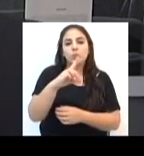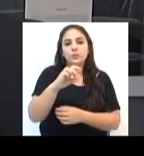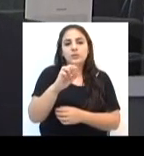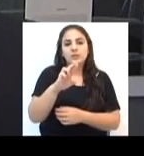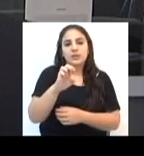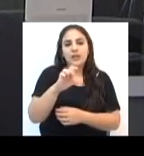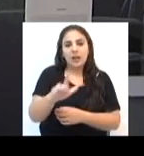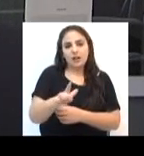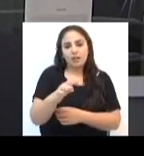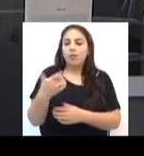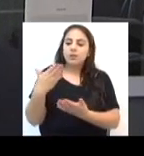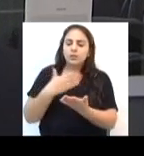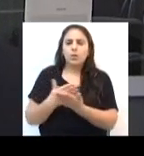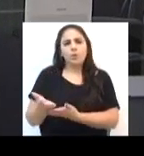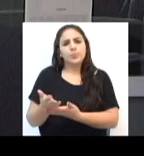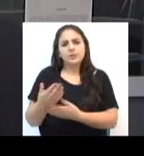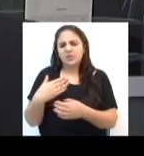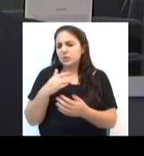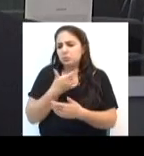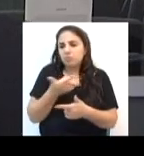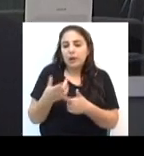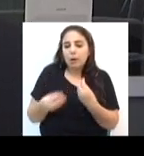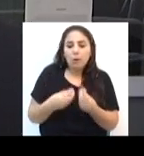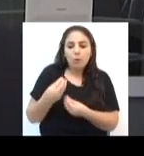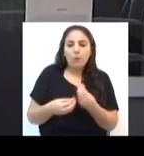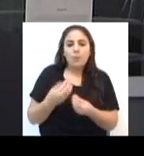cidadania, foi conquistado, mas foi